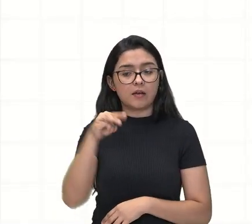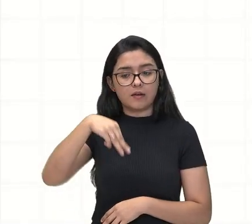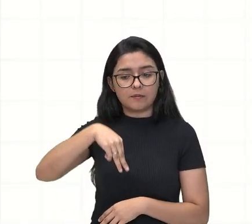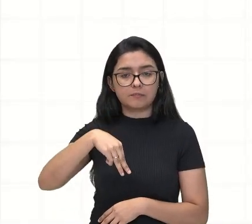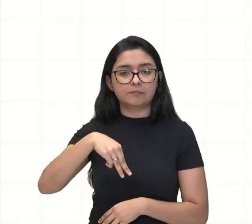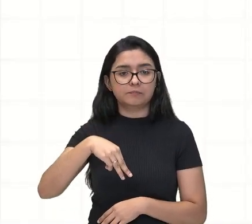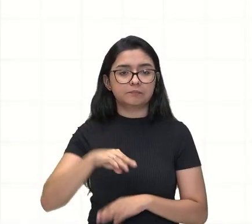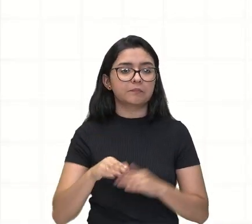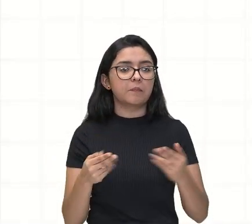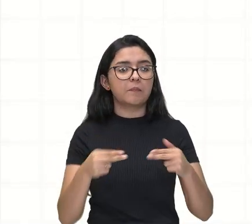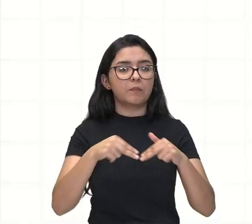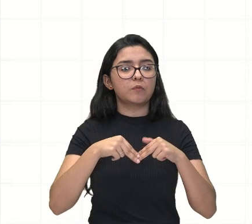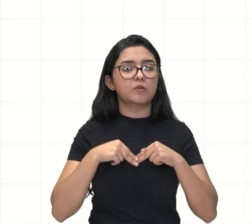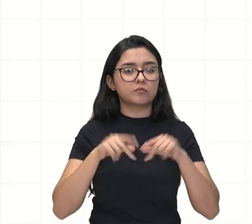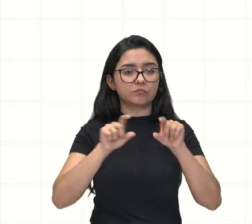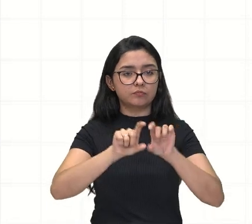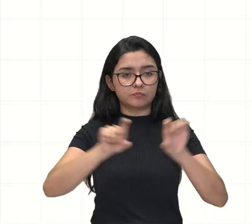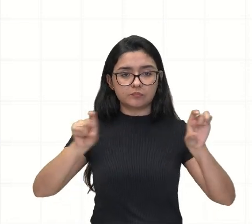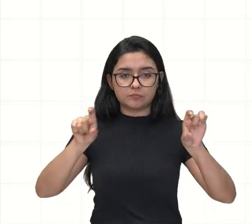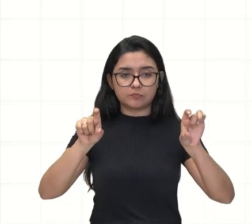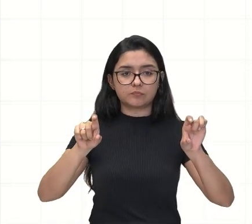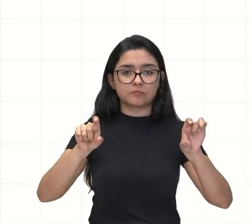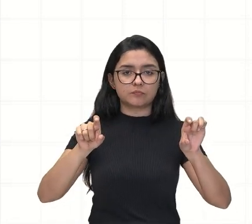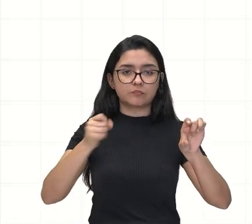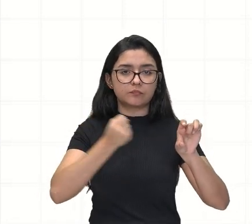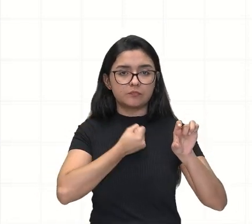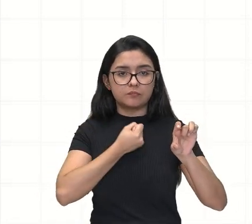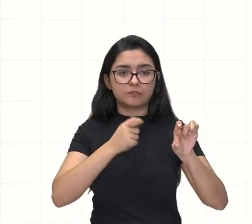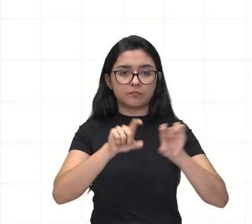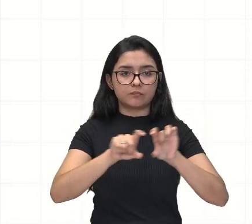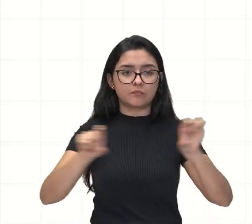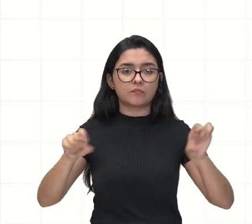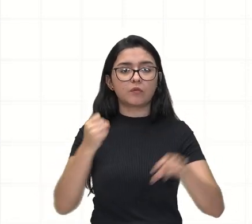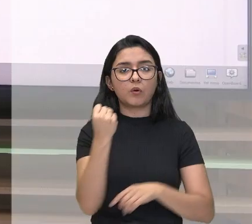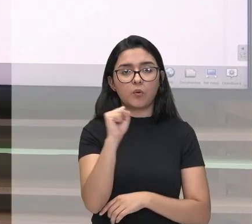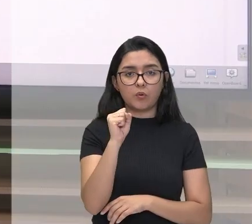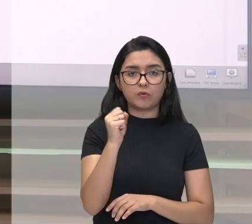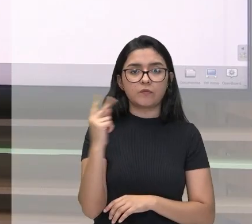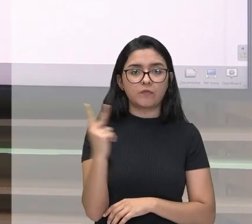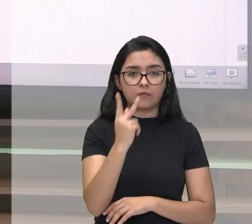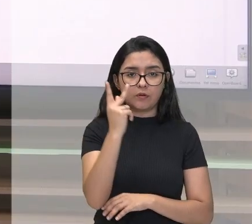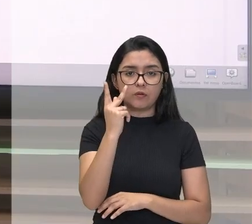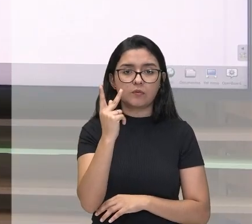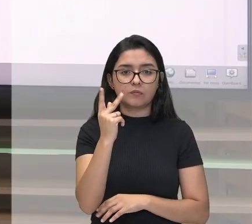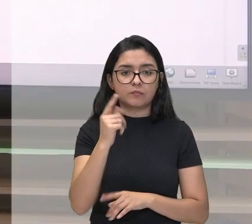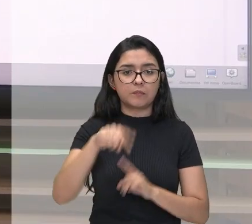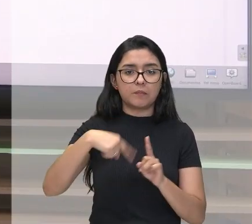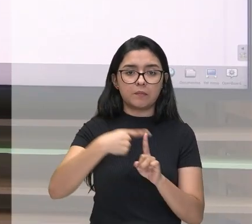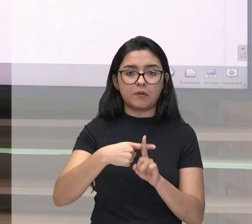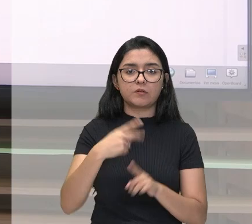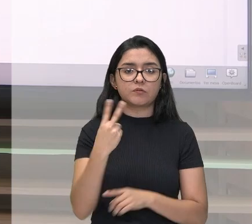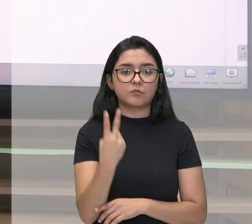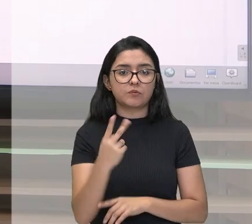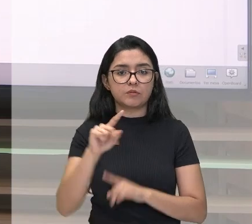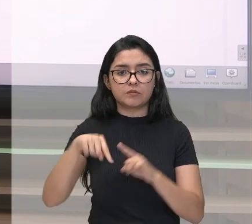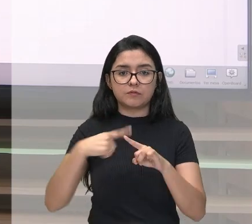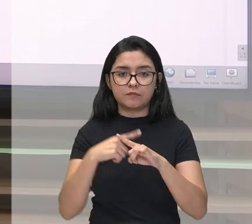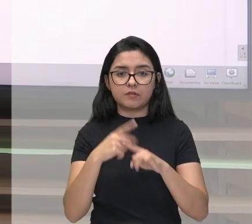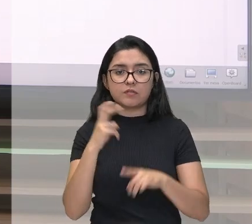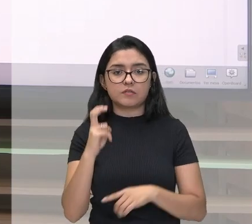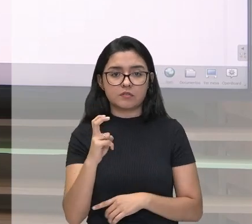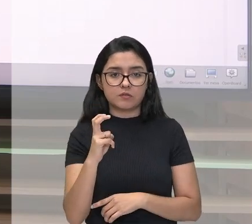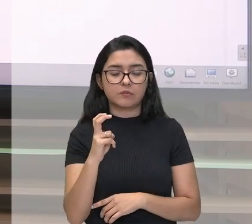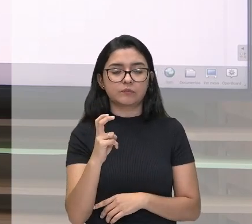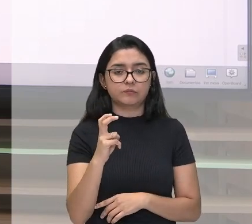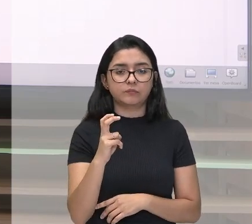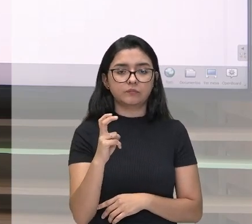com esta expressão numérica aqui, ó, certo? 8, que é o valor fixo, mais 2 vezes 5, beleza? De posse da